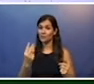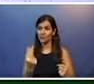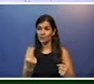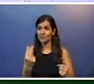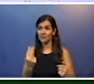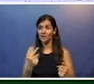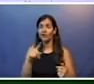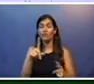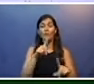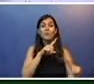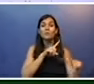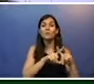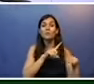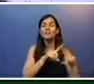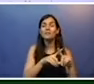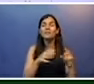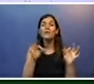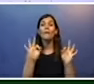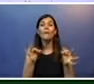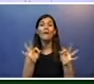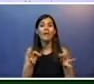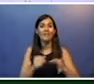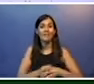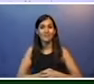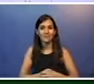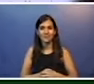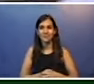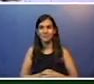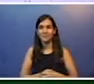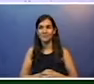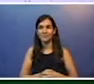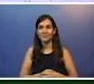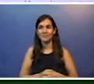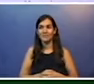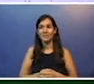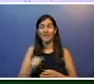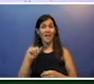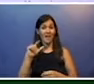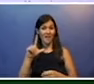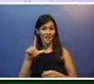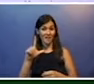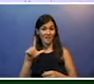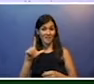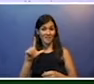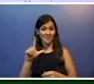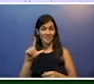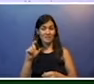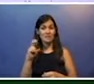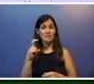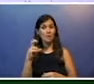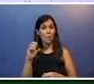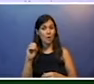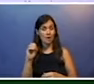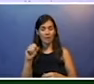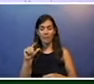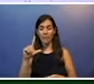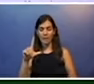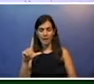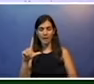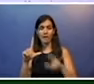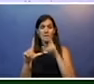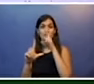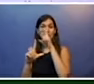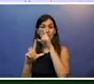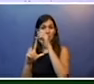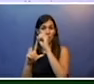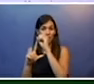X a alternativa correta. Vamos lá. Aqui o L sabemos que vale 50 e o X 10. 50